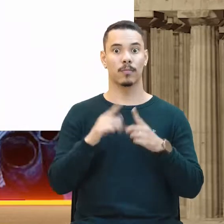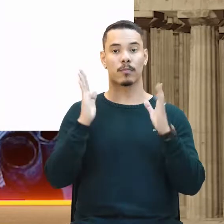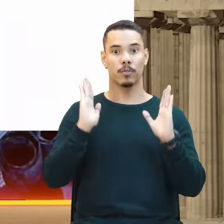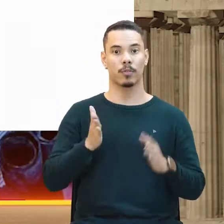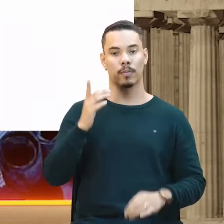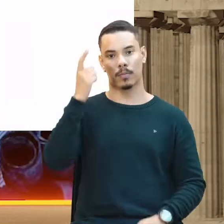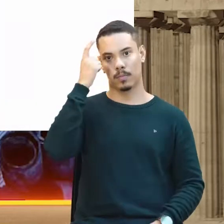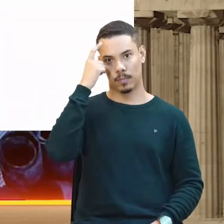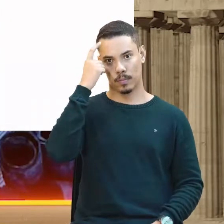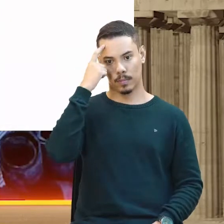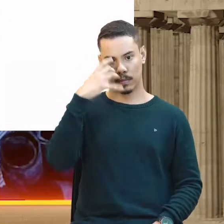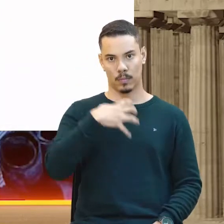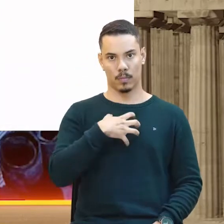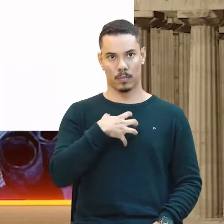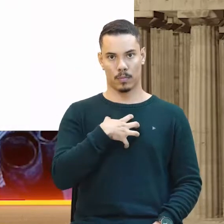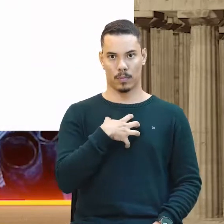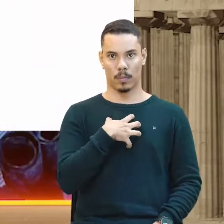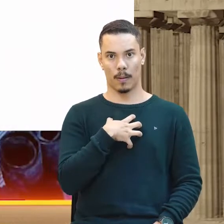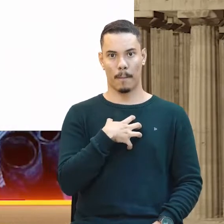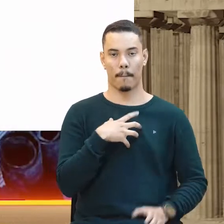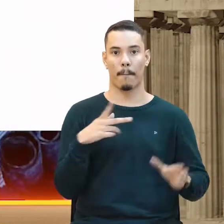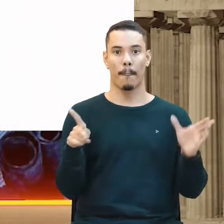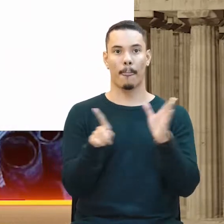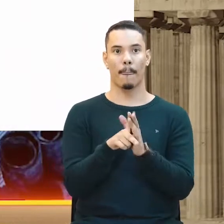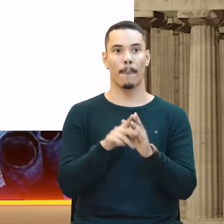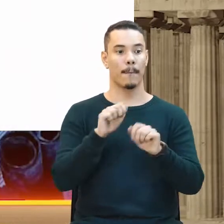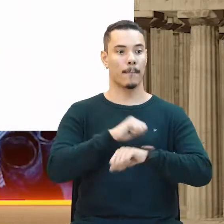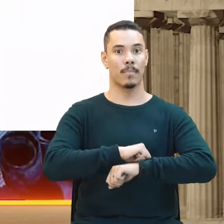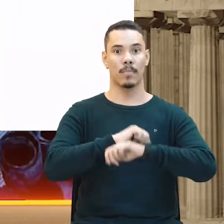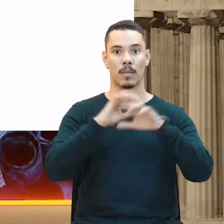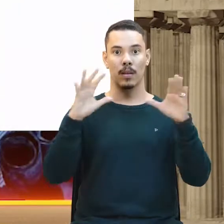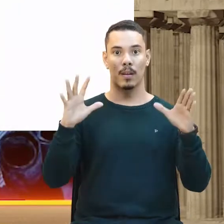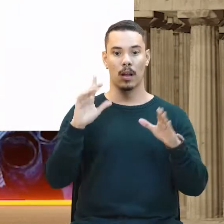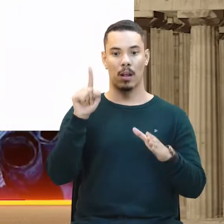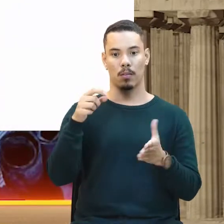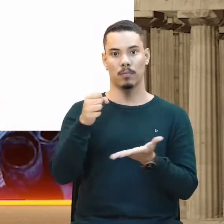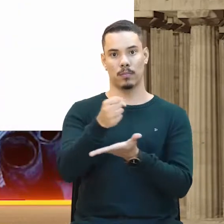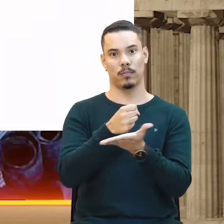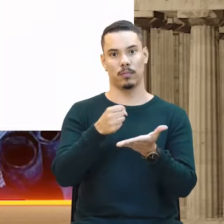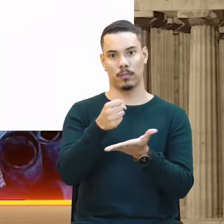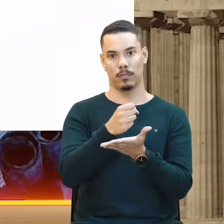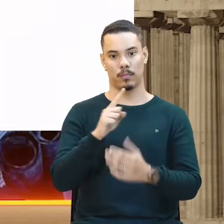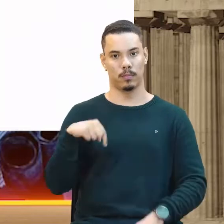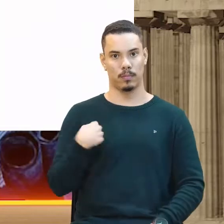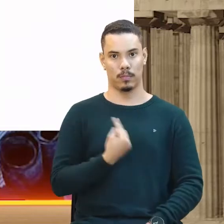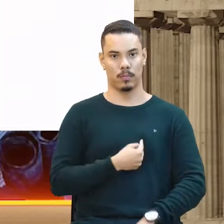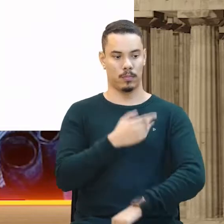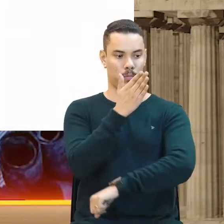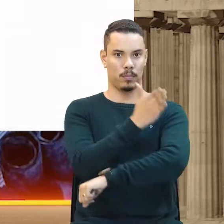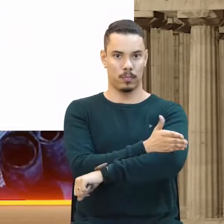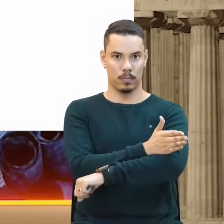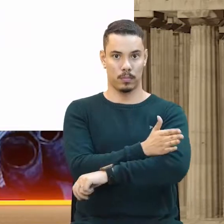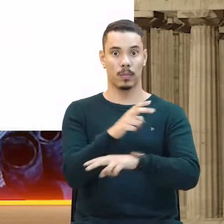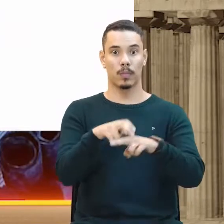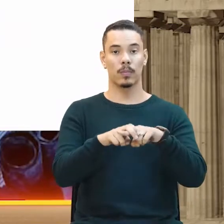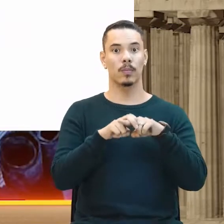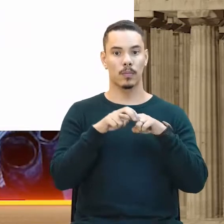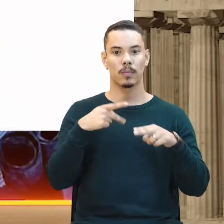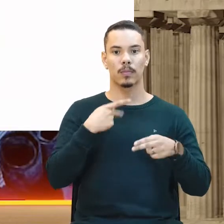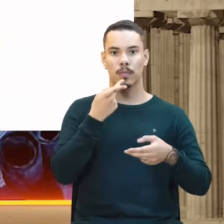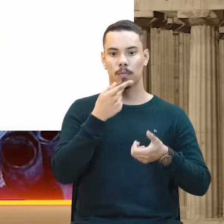de uma maneira que vai ser o fundamental para a Idade Média. Por isso eu estava falando